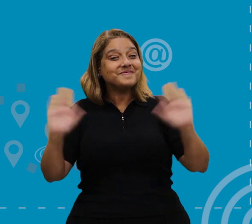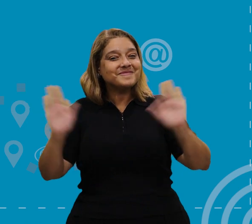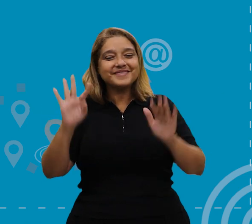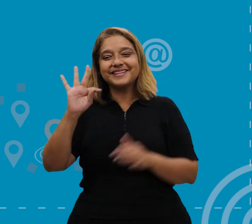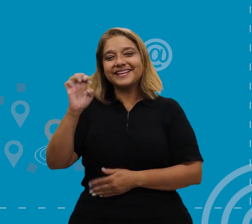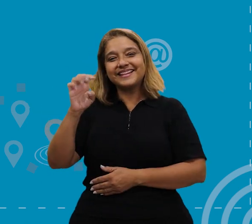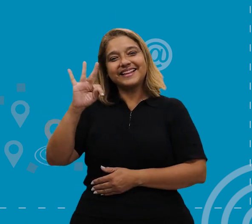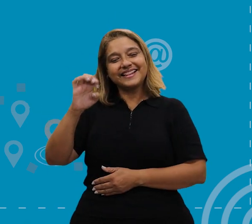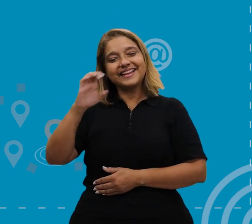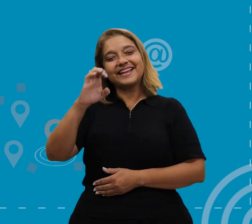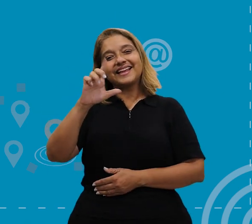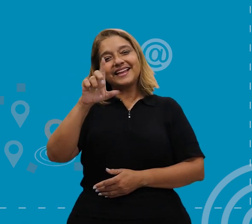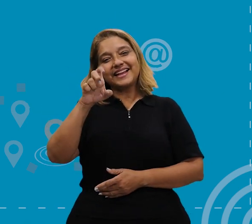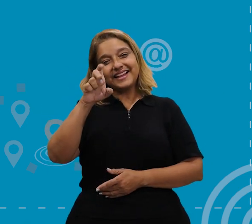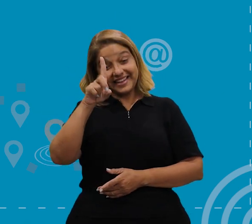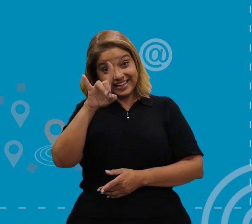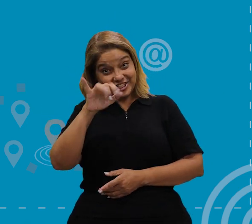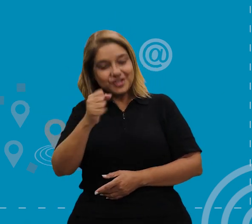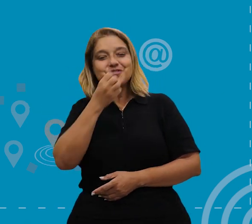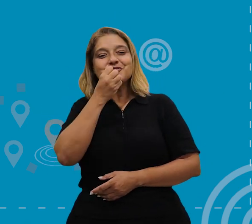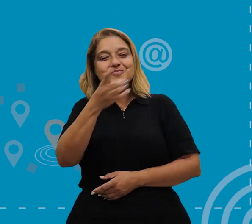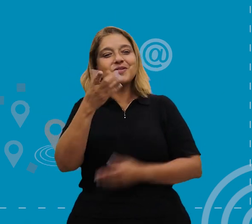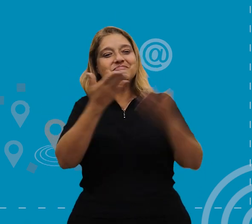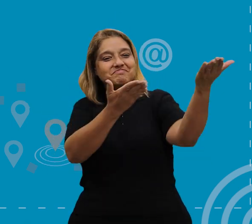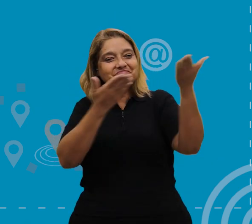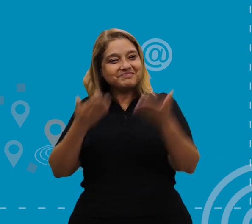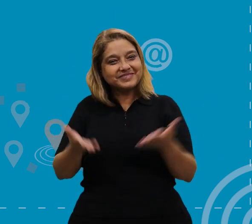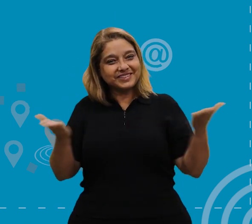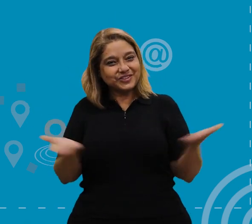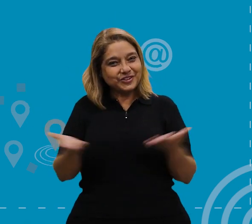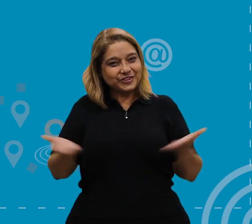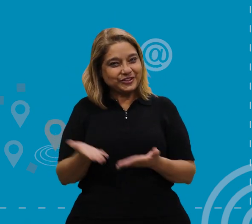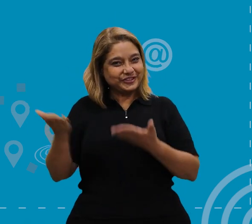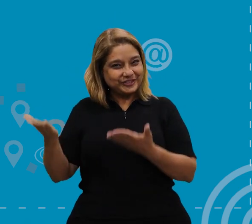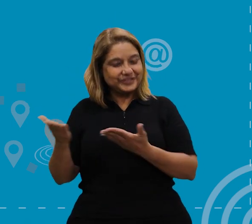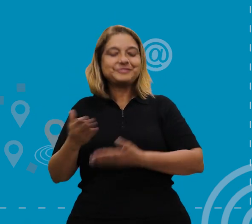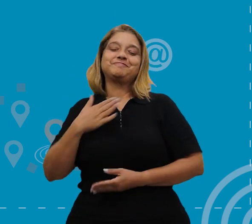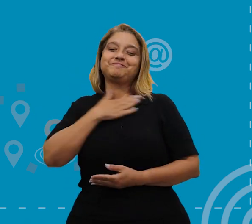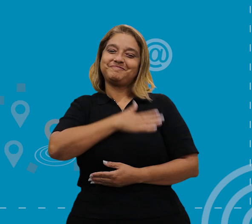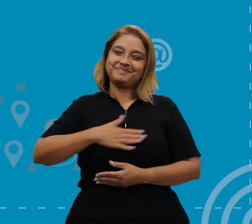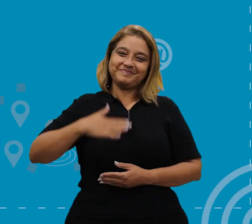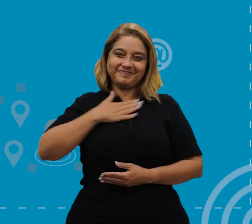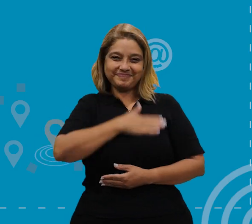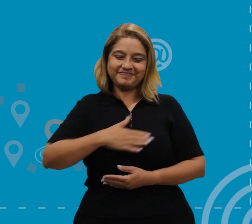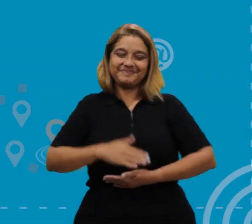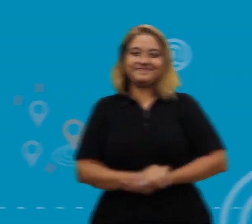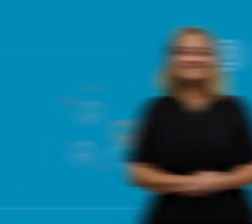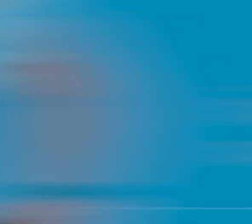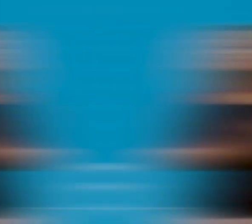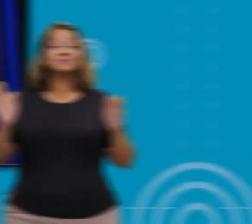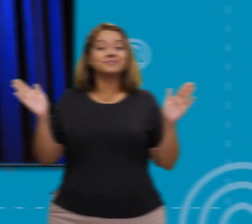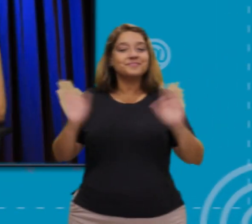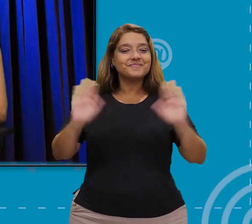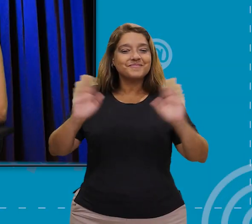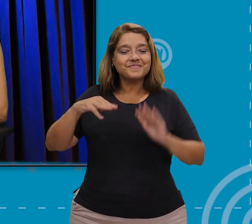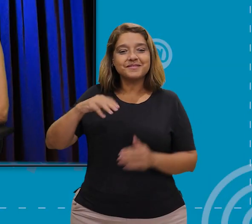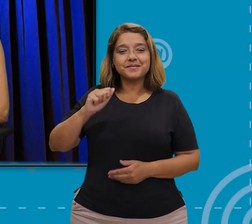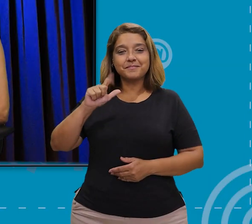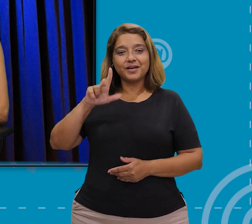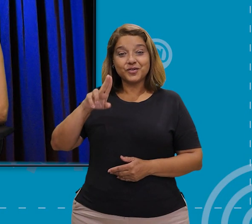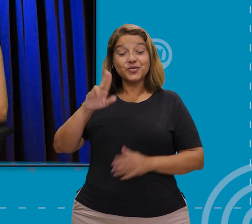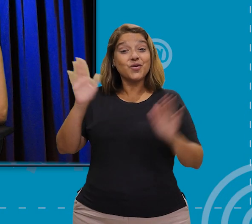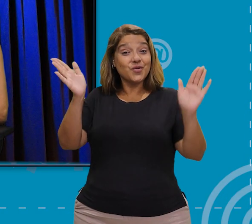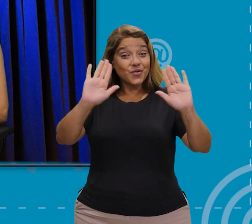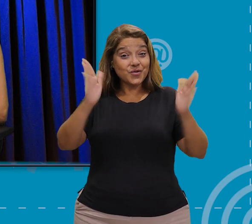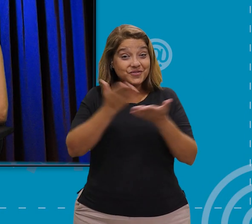Oi, Tetê! Oi, Clédia! Que bom tê-la aqui conosco! É um prazer. Oi, Malu!